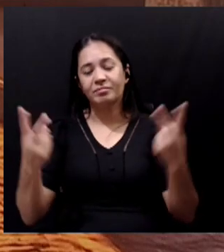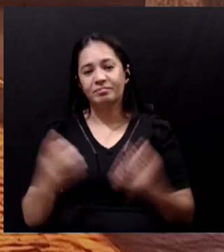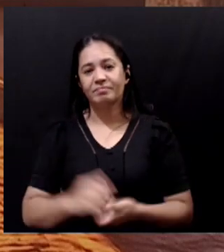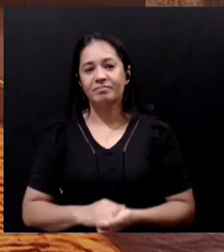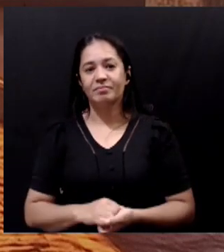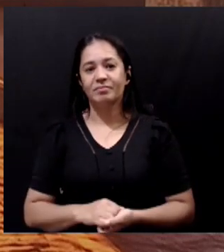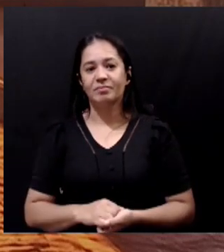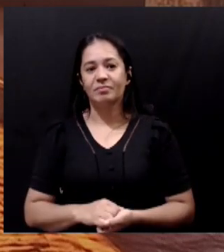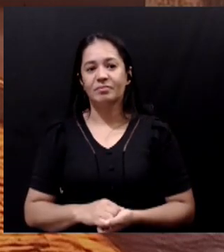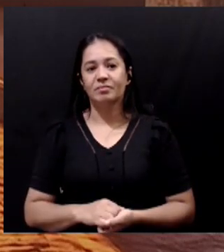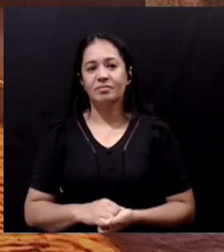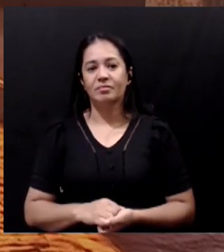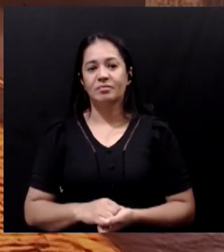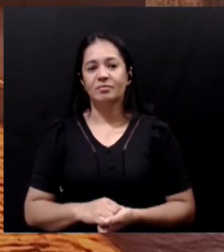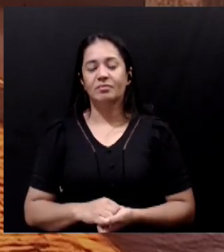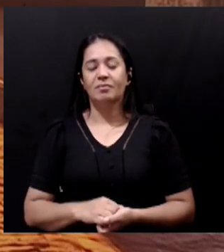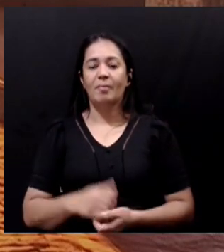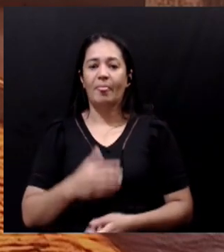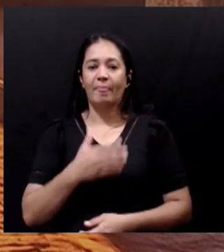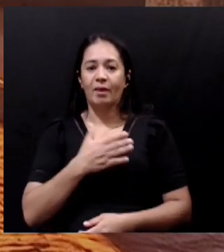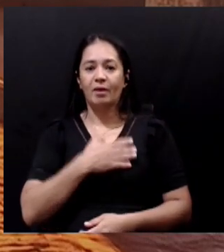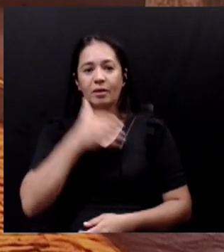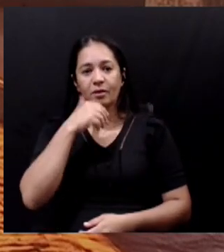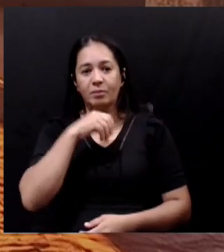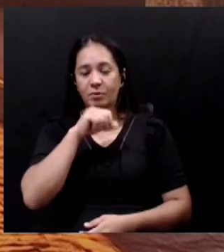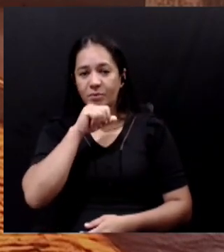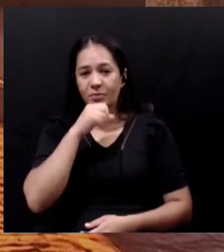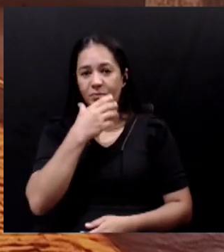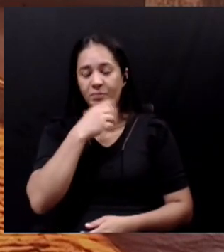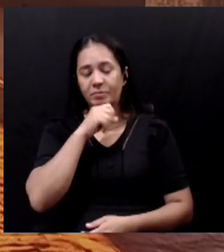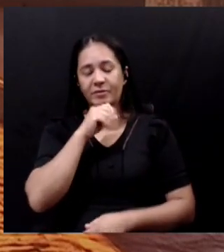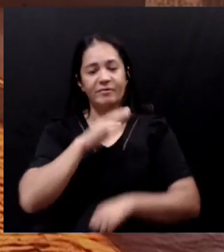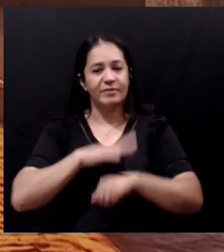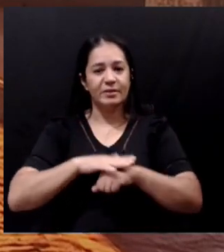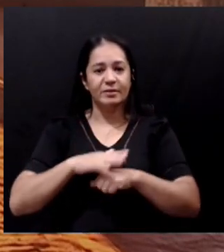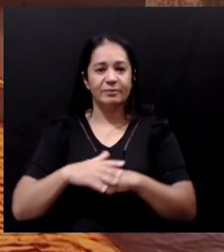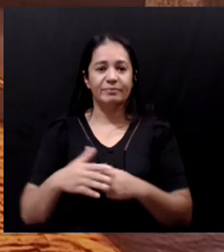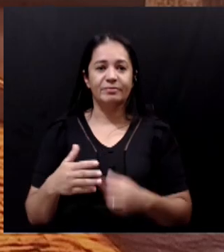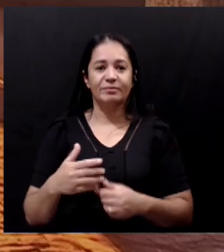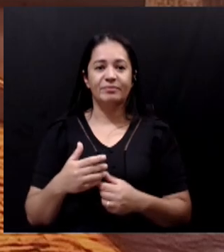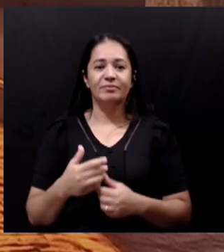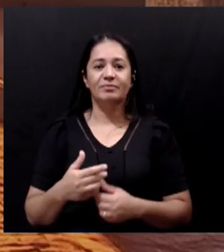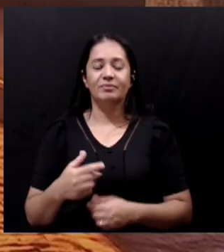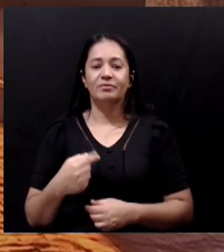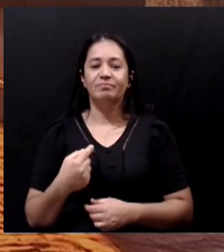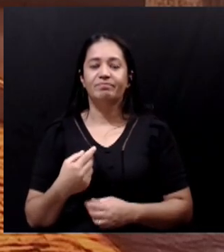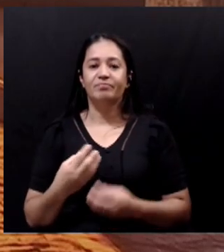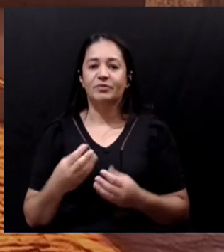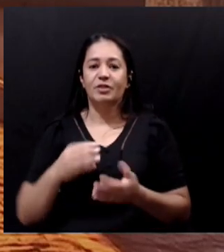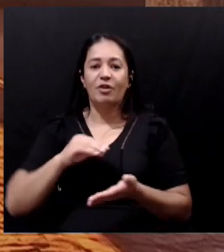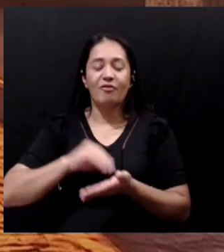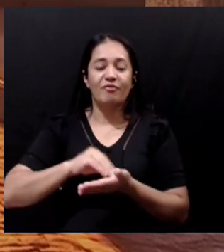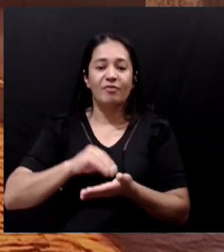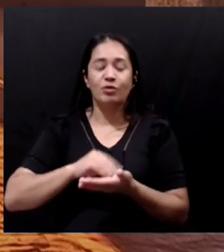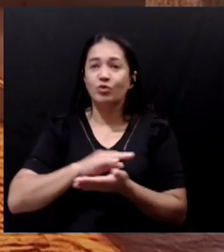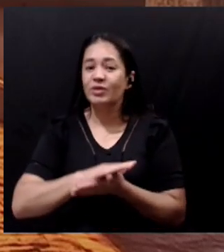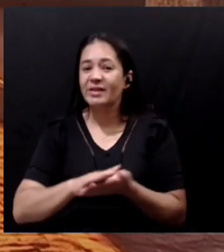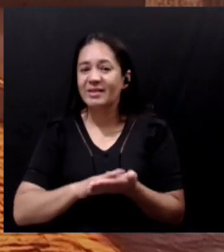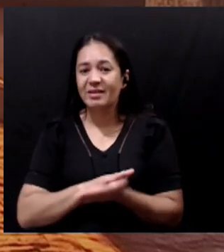Meus pais fizeram, né? Pela gente, nunca faltou nada.